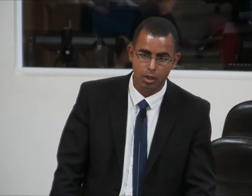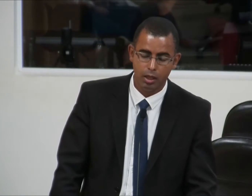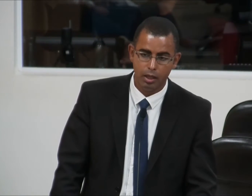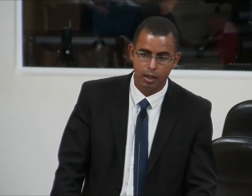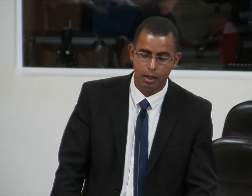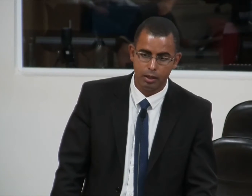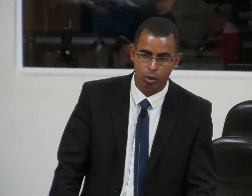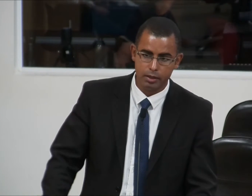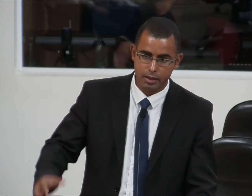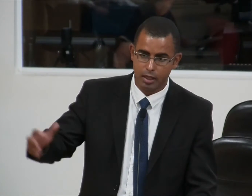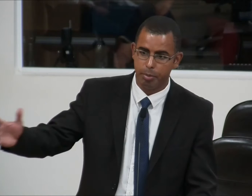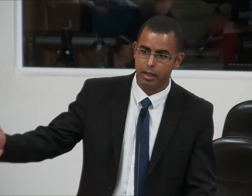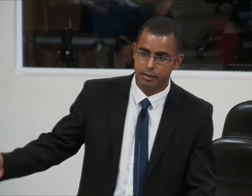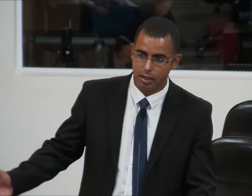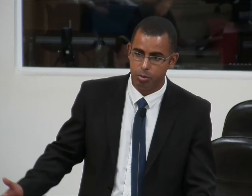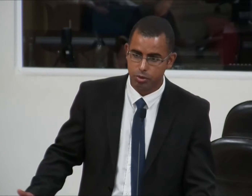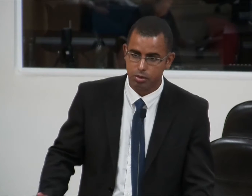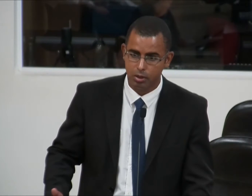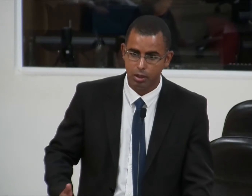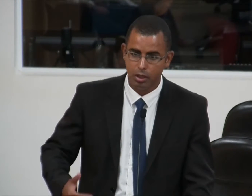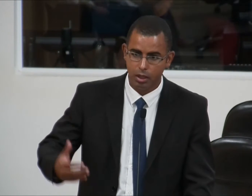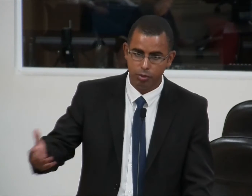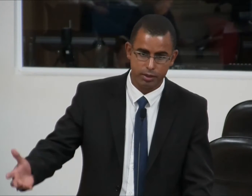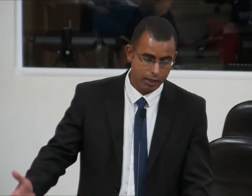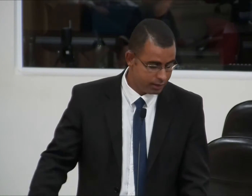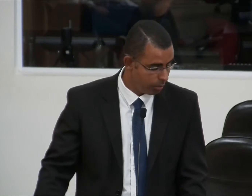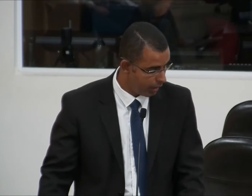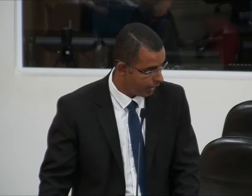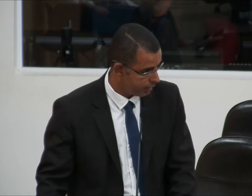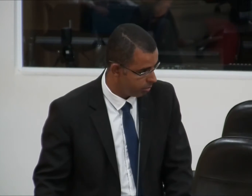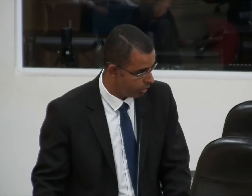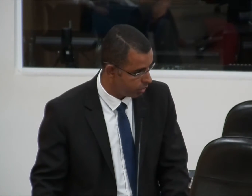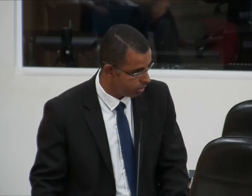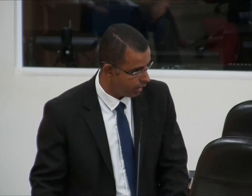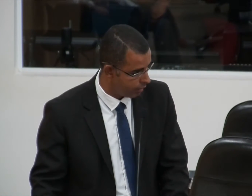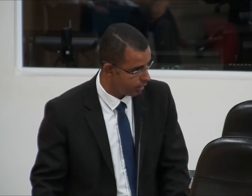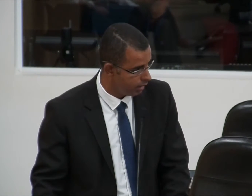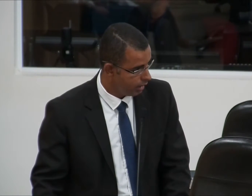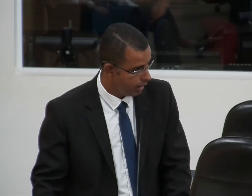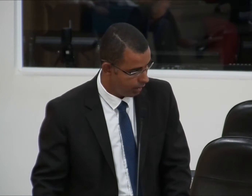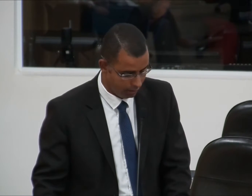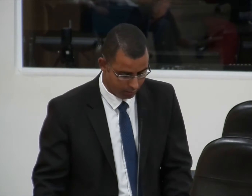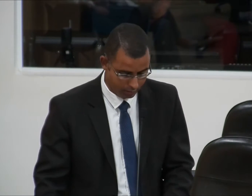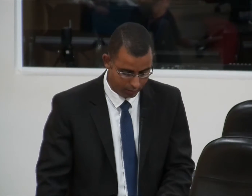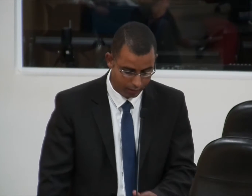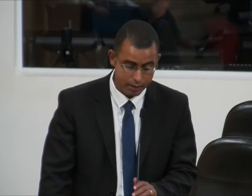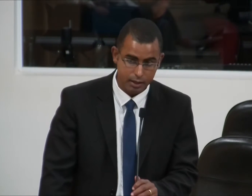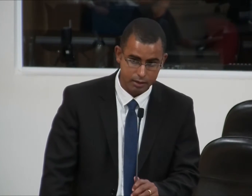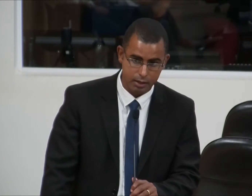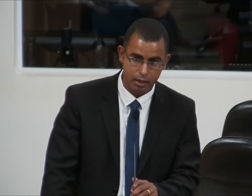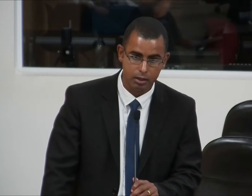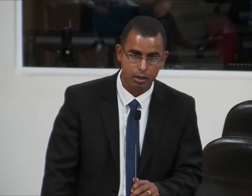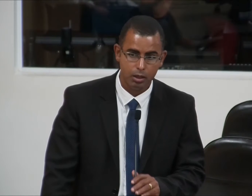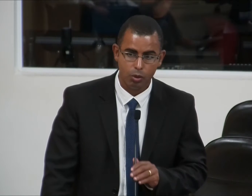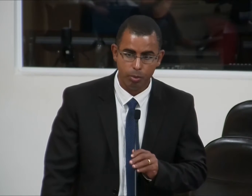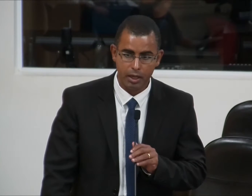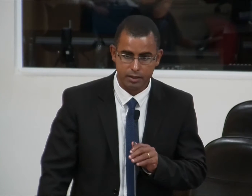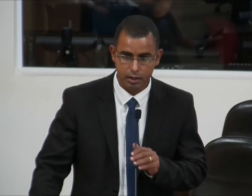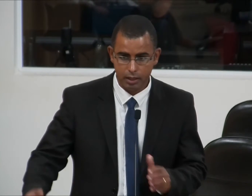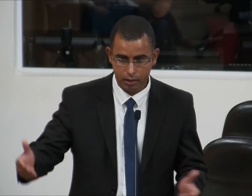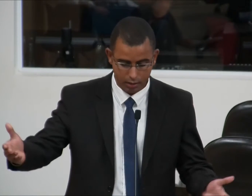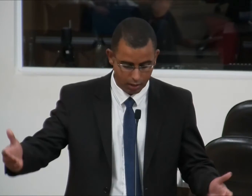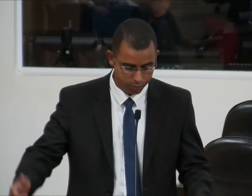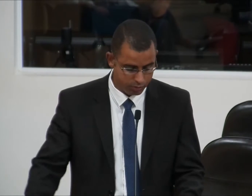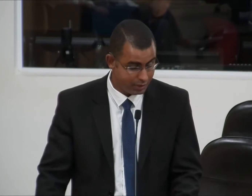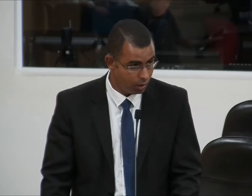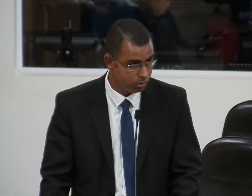momentos, nós desaparecemos e vocês aparecem. Por isso, devem exercer com